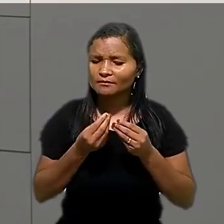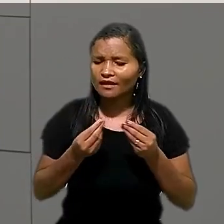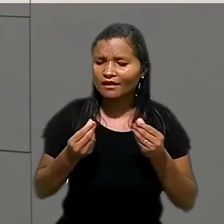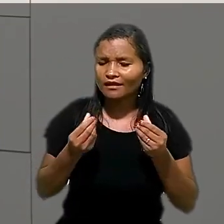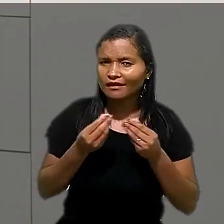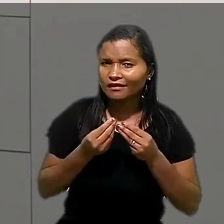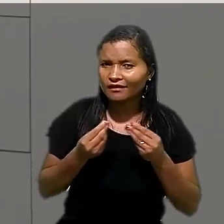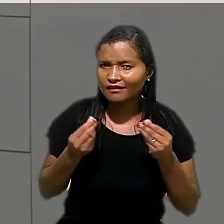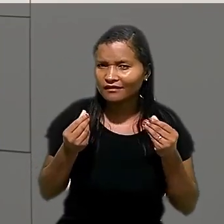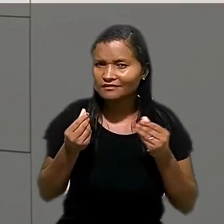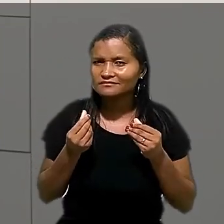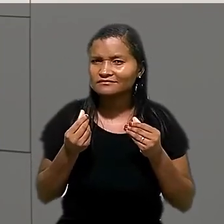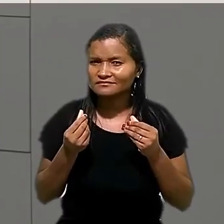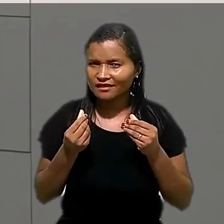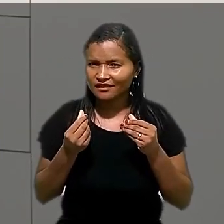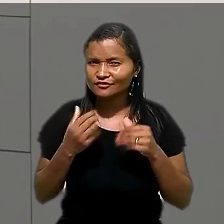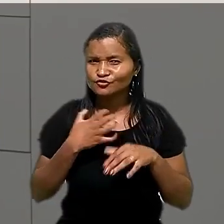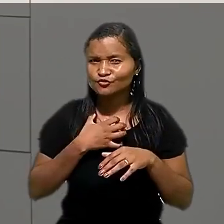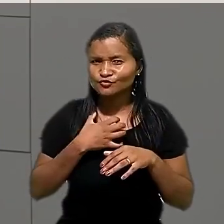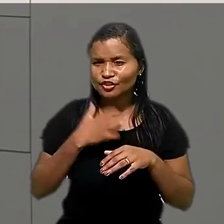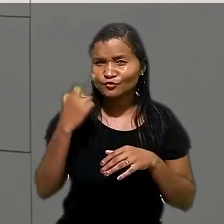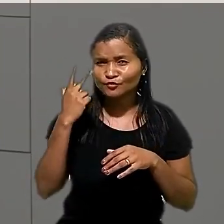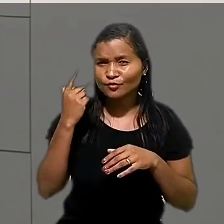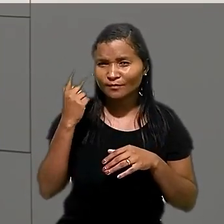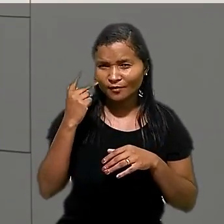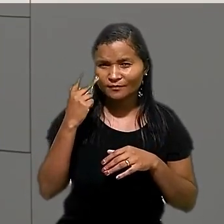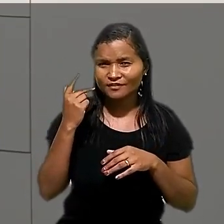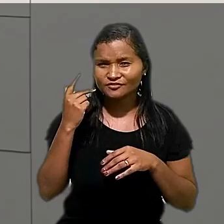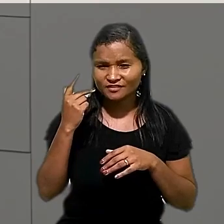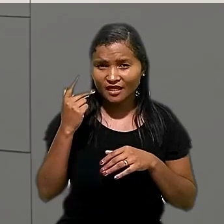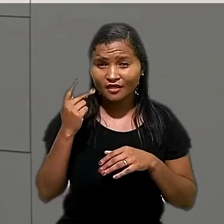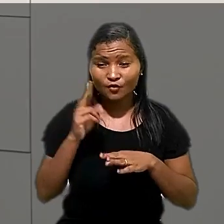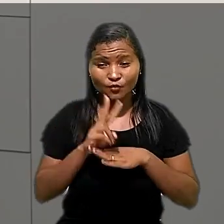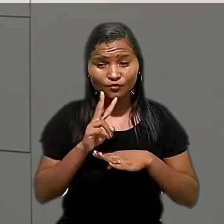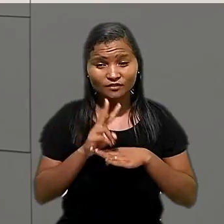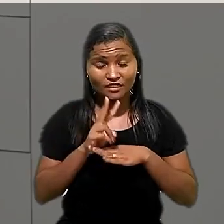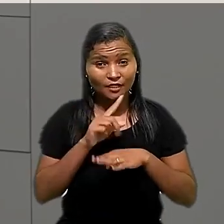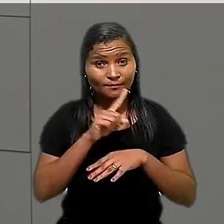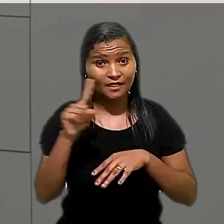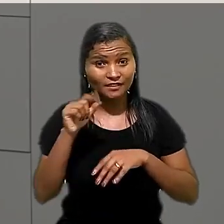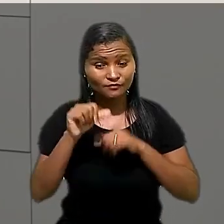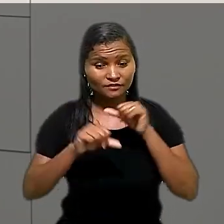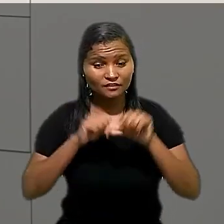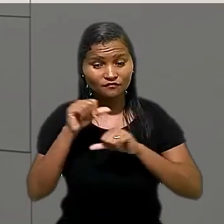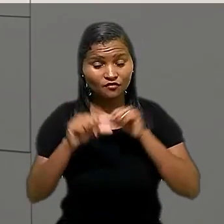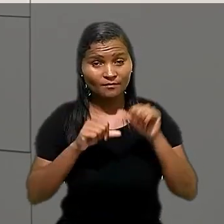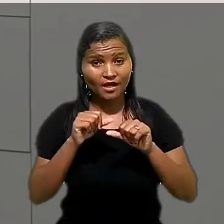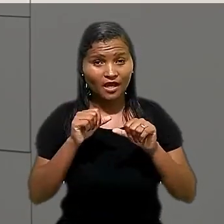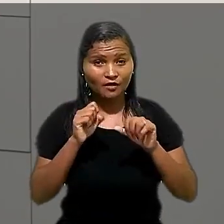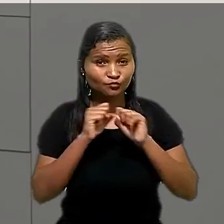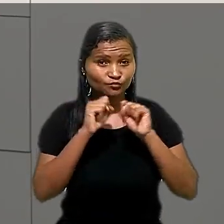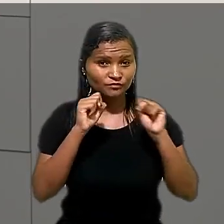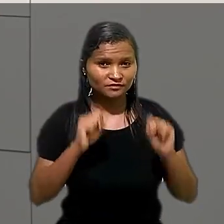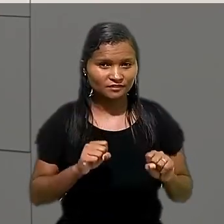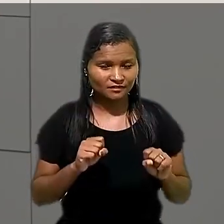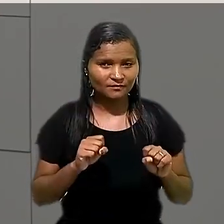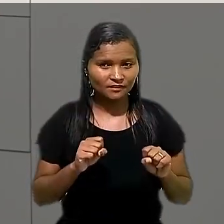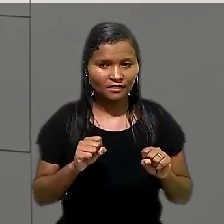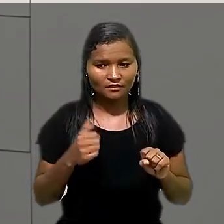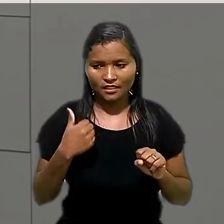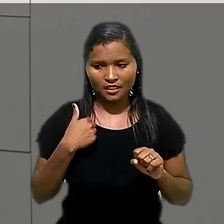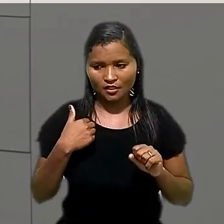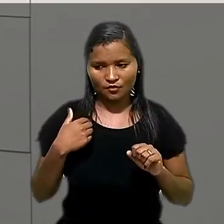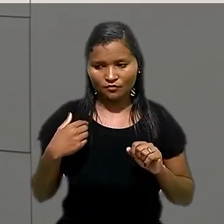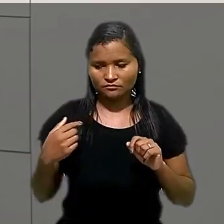mais Sutil e de uma forma Normalmente também o cuidado é para não se tornar algo sistêmico Pois é isso